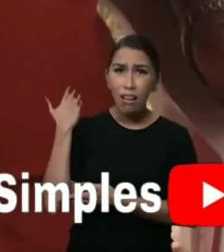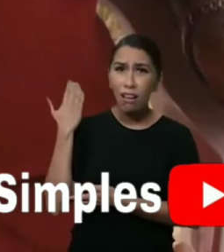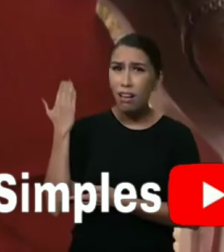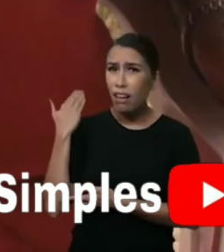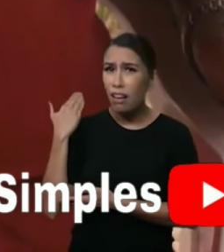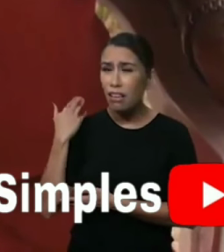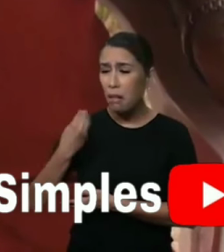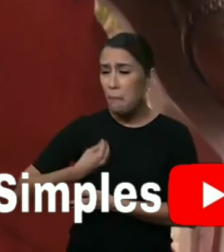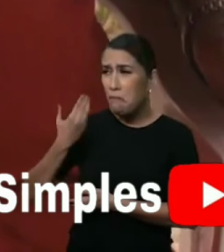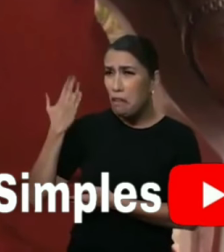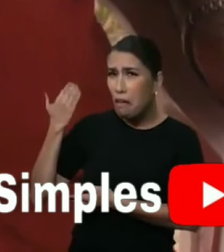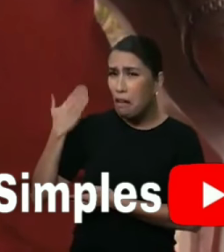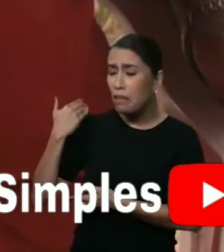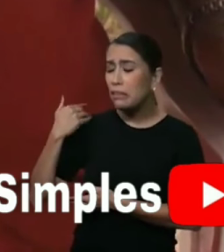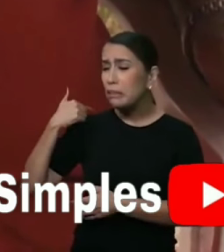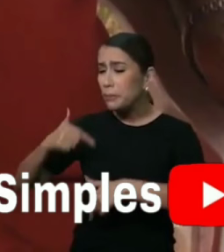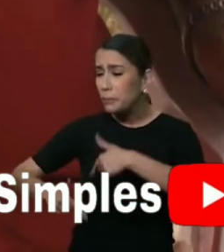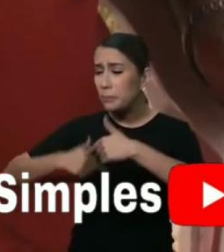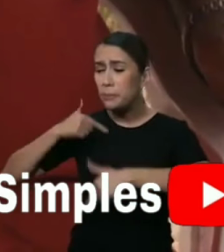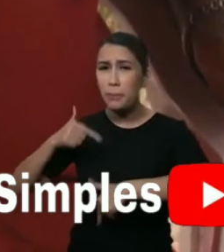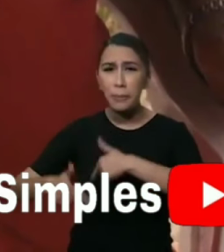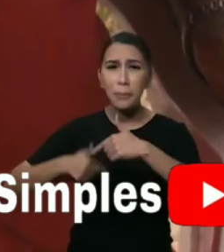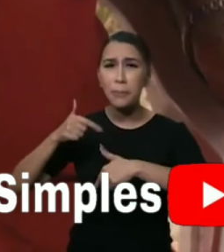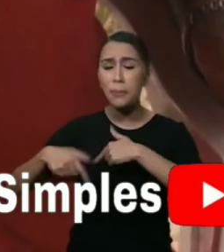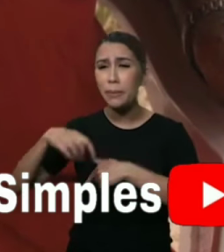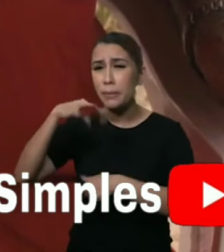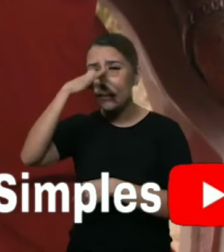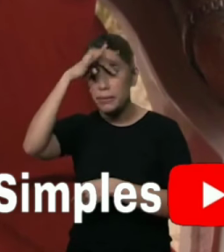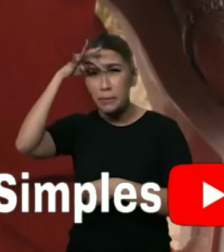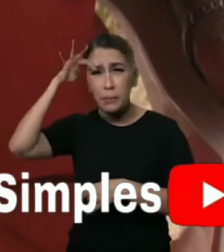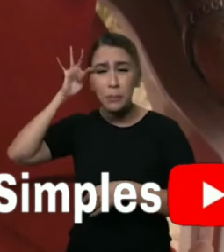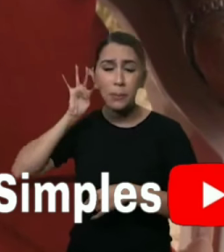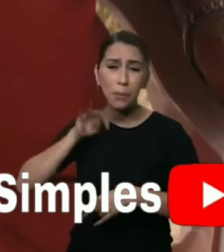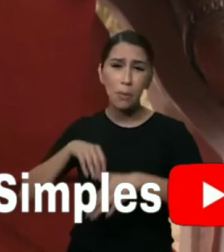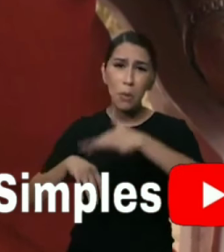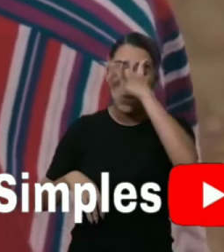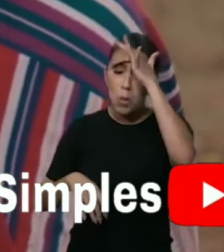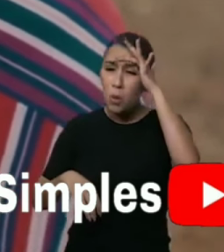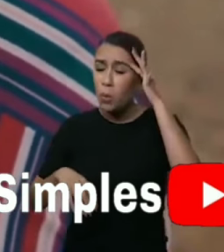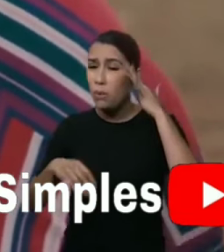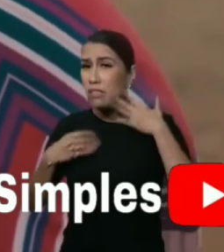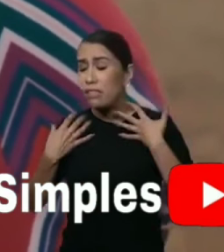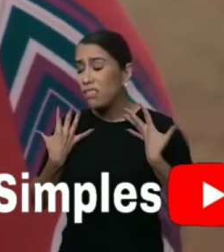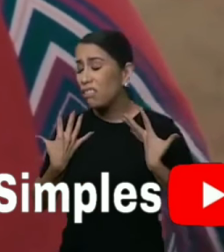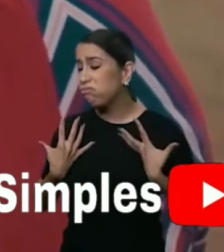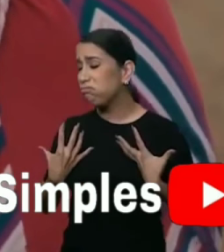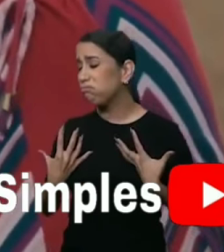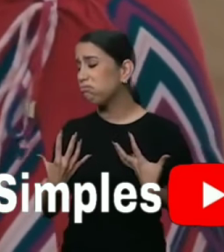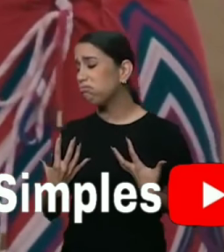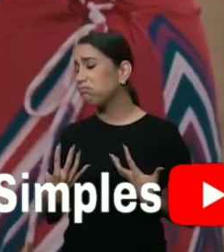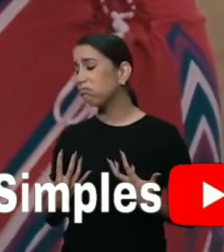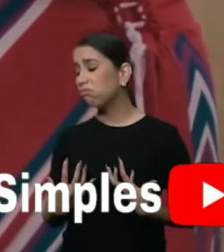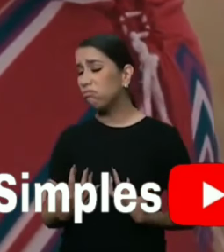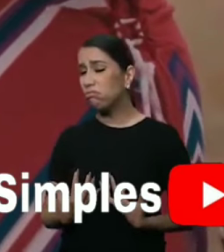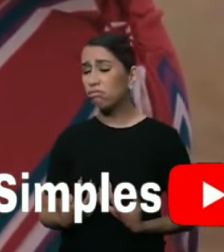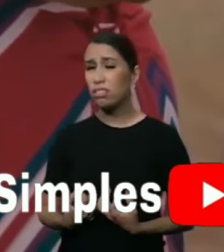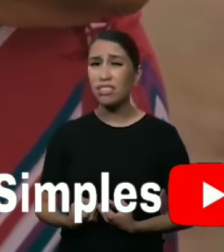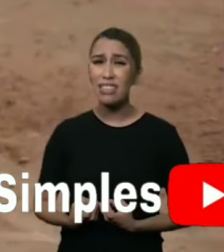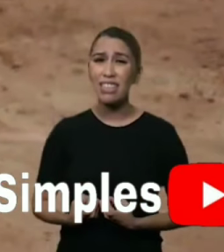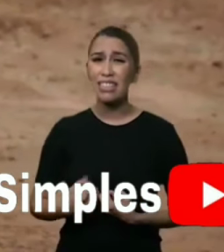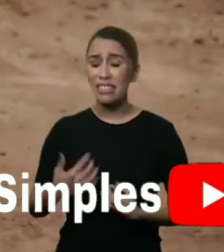Trabalhei tanto que eu hoje estou cansada. Eu tenho 71 anos, não era para estar assim. Tenho